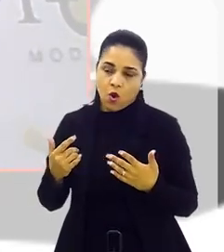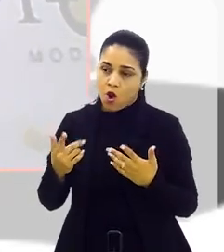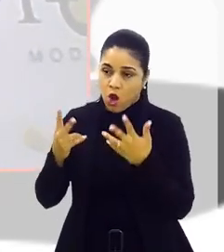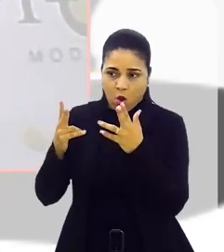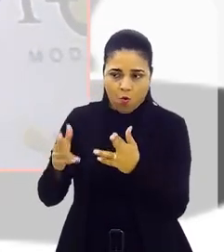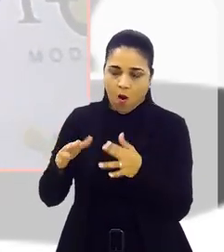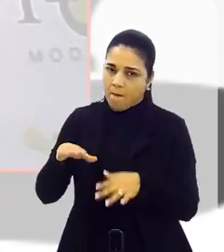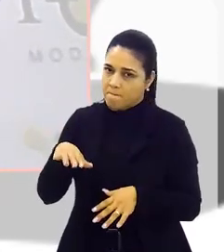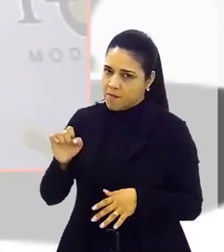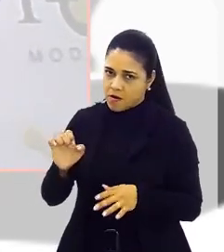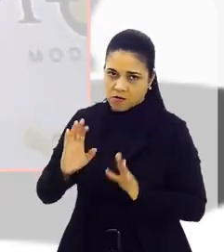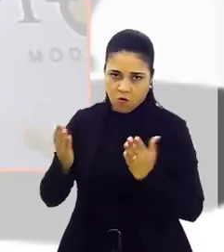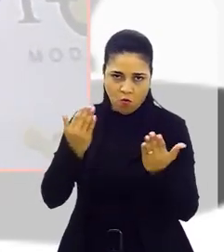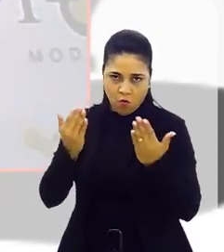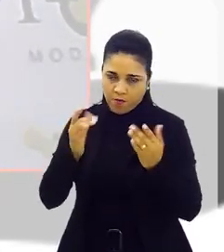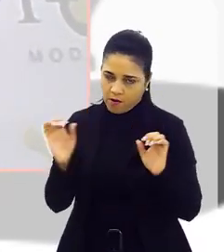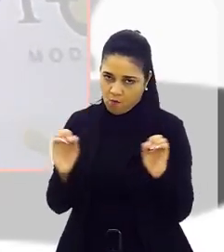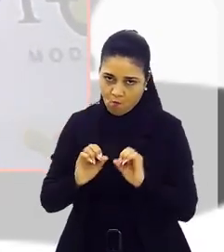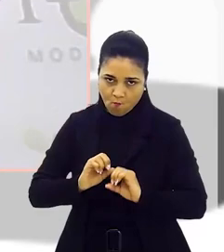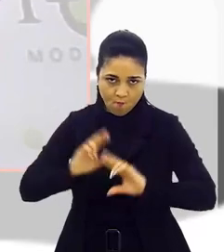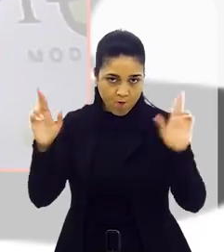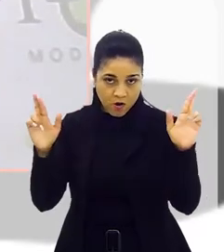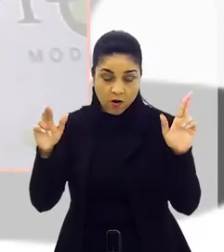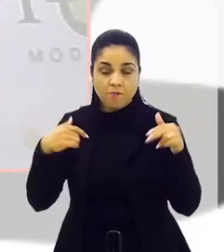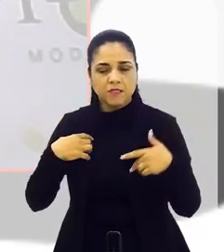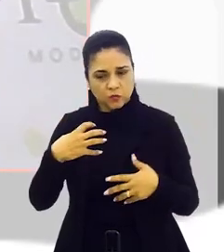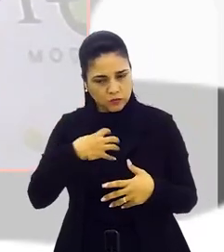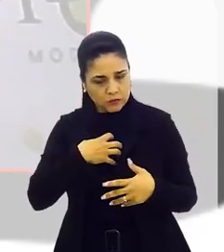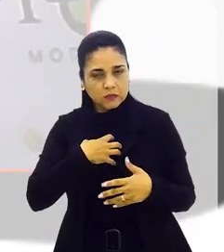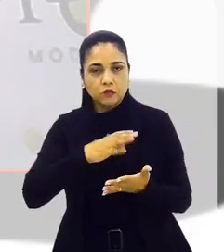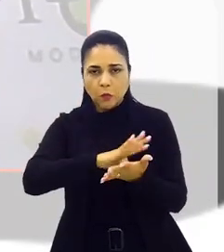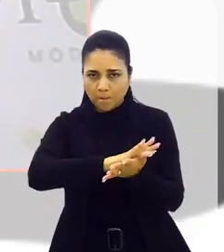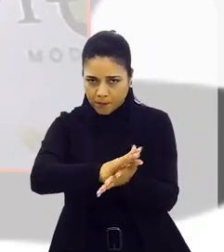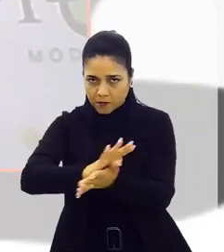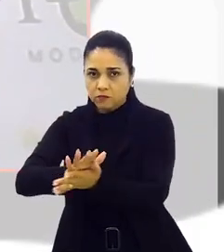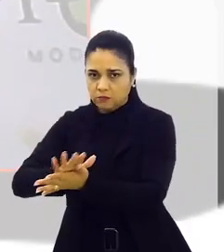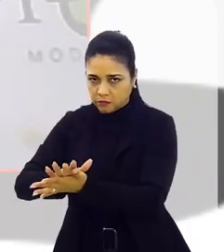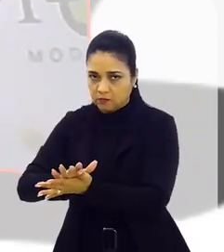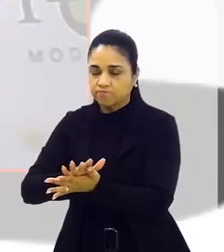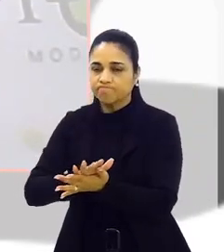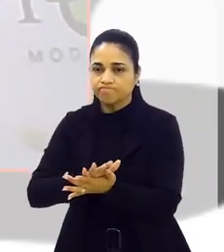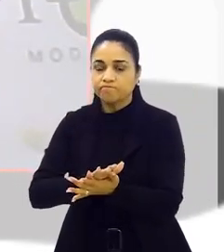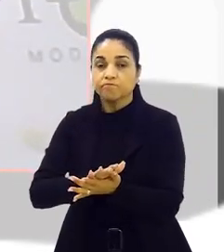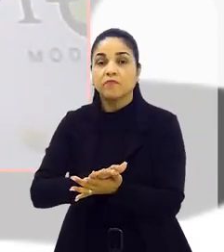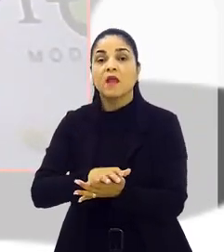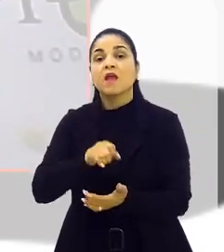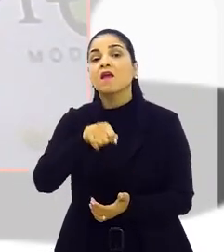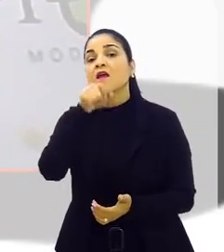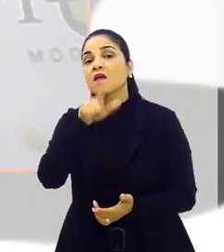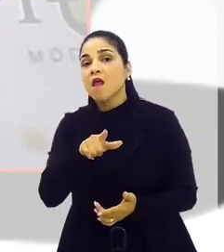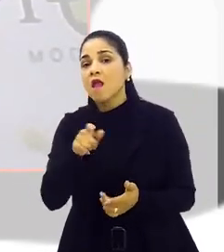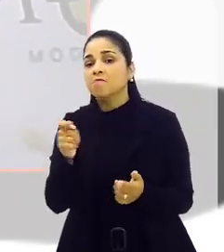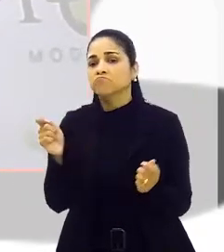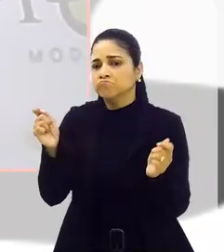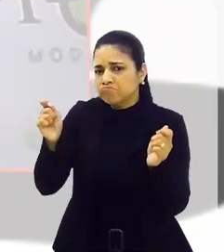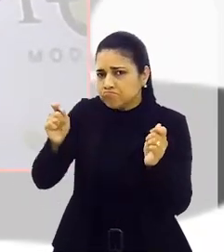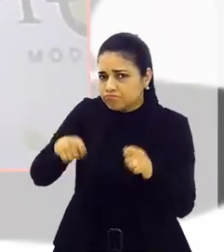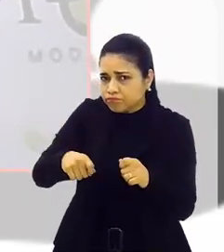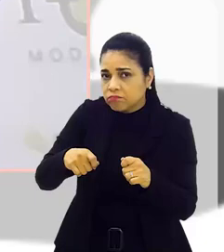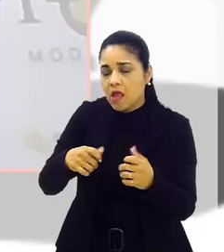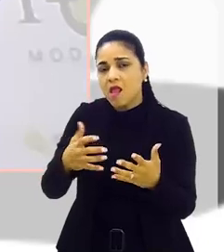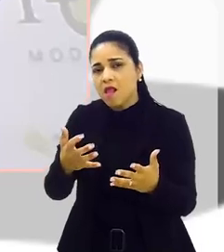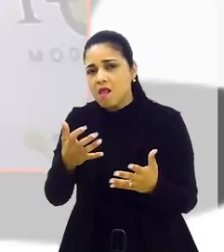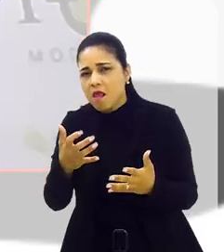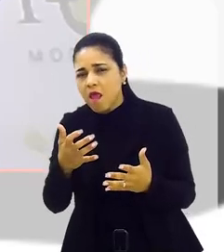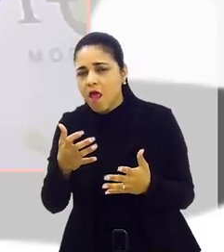mães, não quero nem me comparar de maneira nenhuma, mas eu sinto o preconceito nesses meninos. E assim, quem